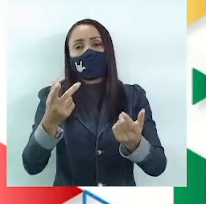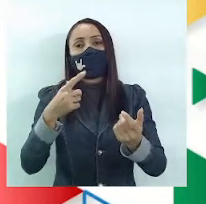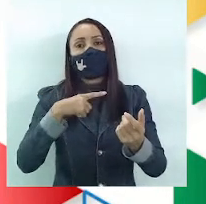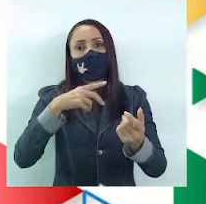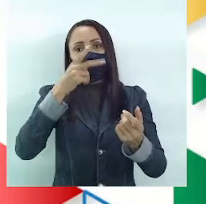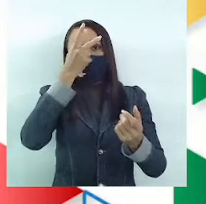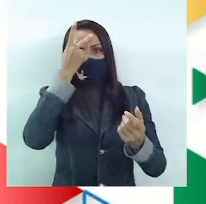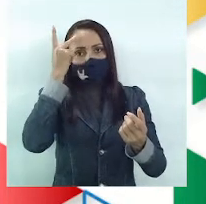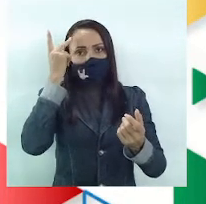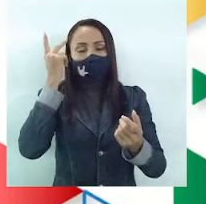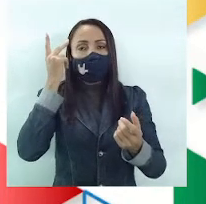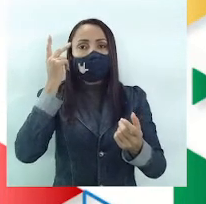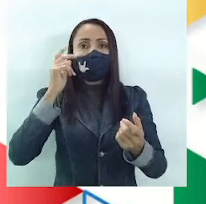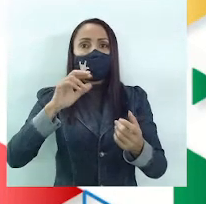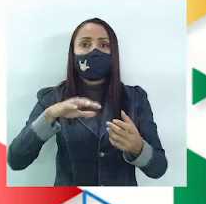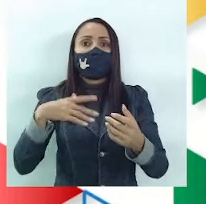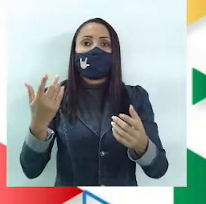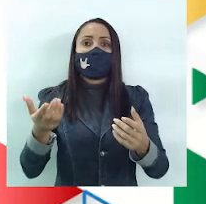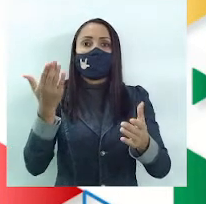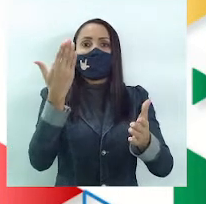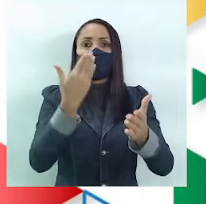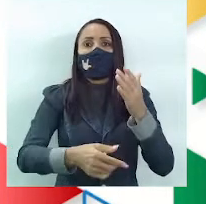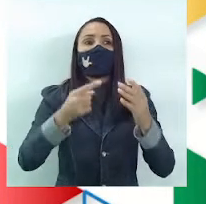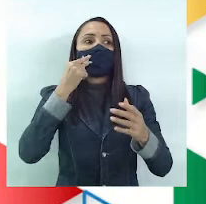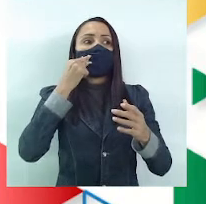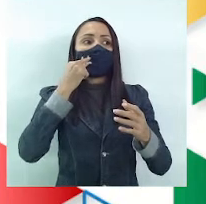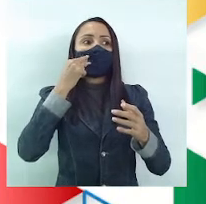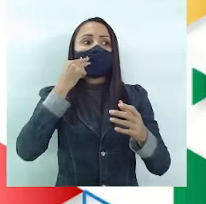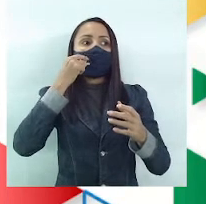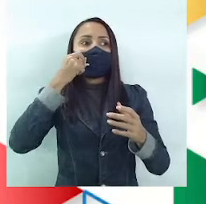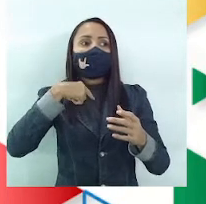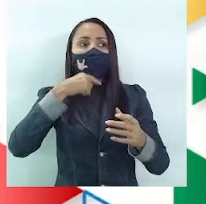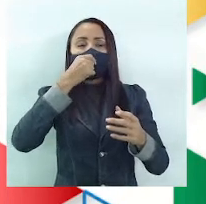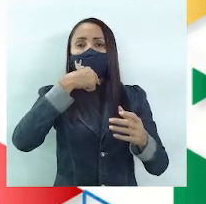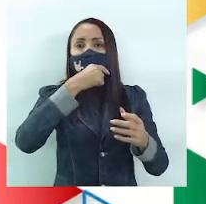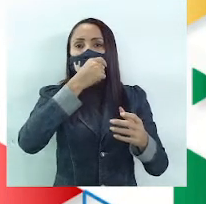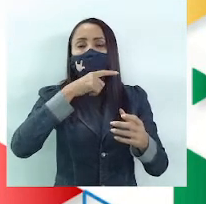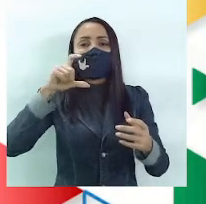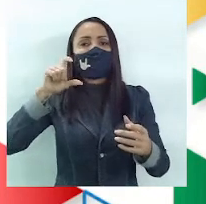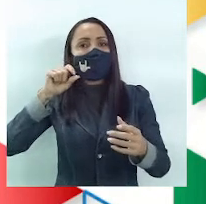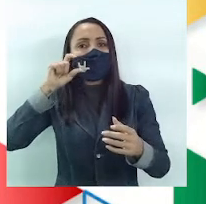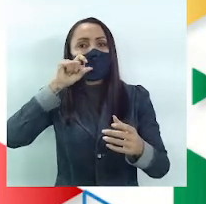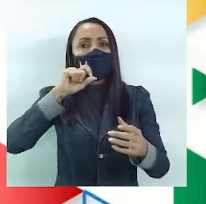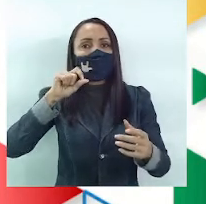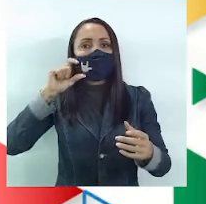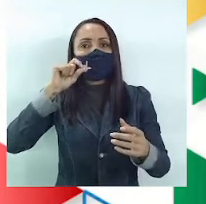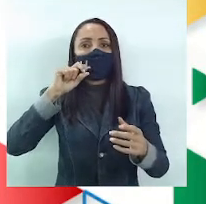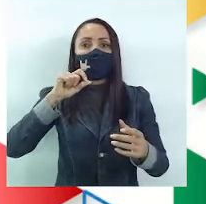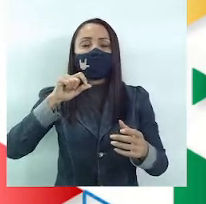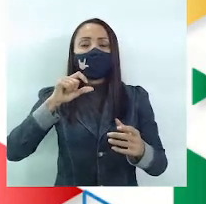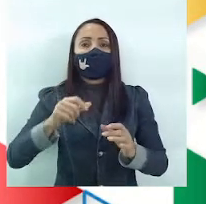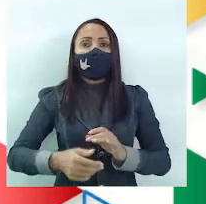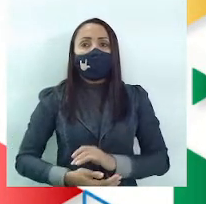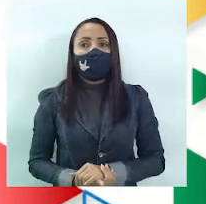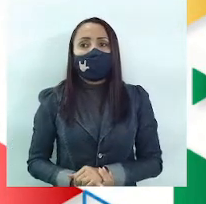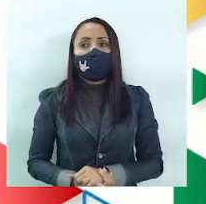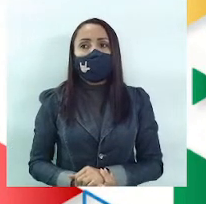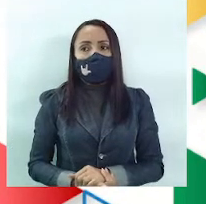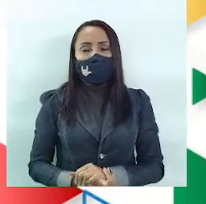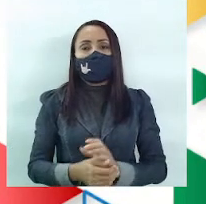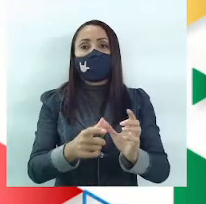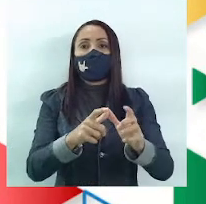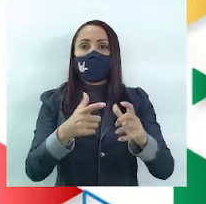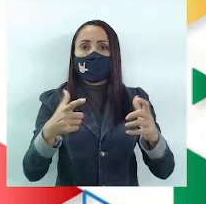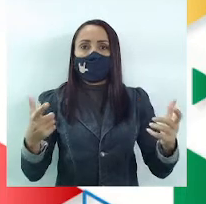que se perdem dentes por bobagem, um grande número de cáries. Então, isso aí tudo vai sendo aumentando ainda mais